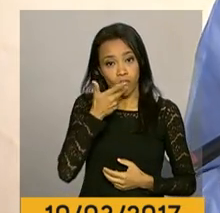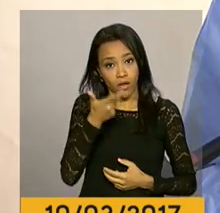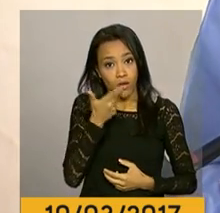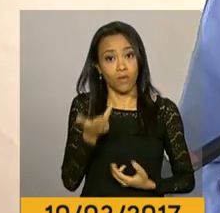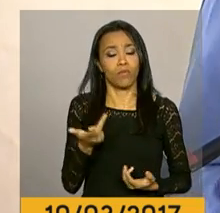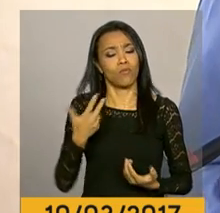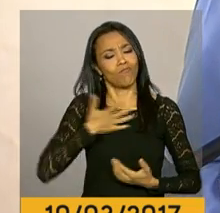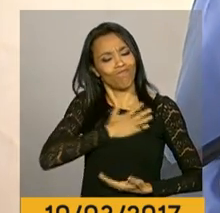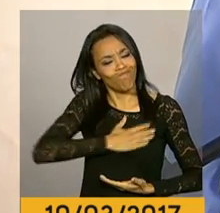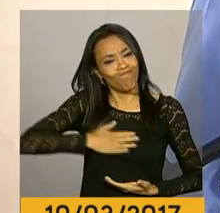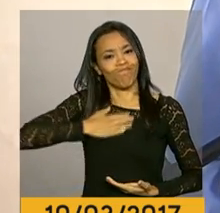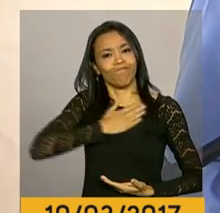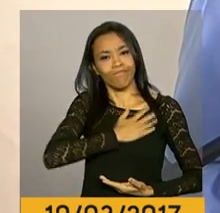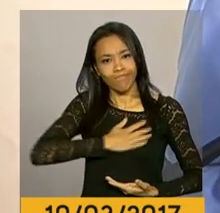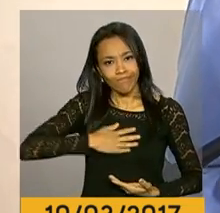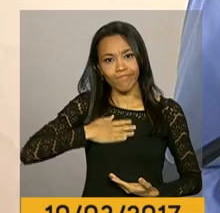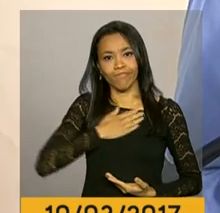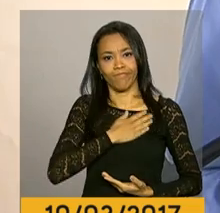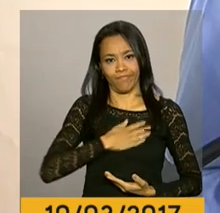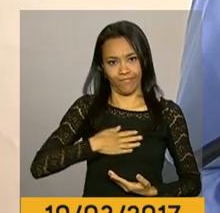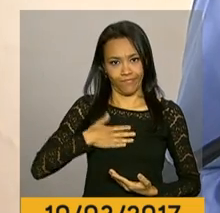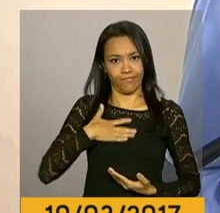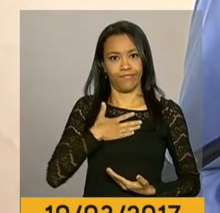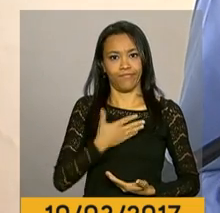com muita satisfação que eu tenho